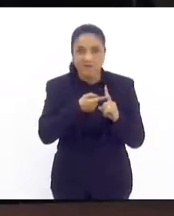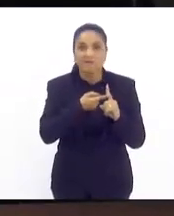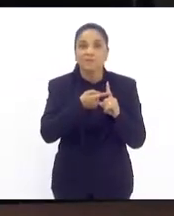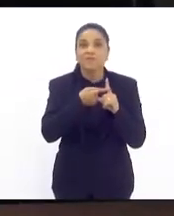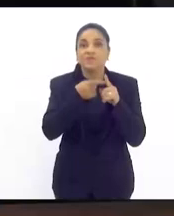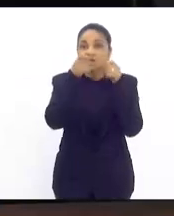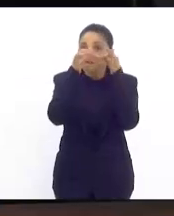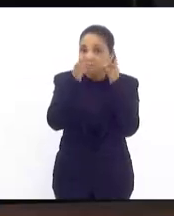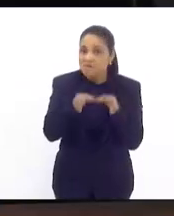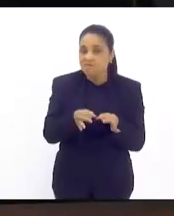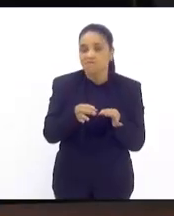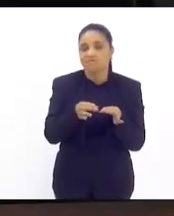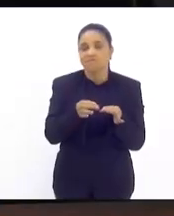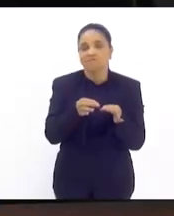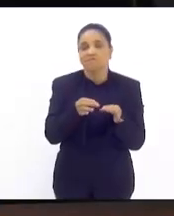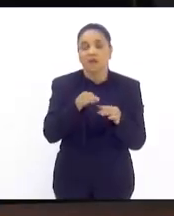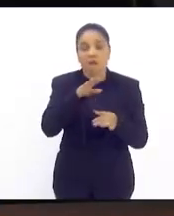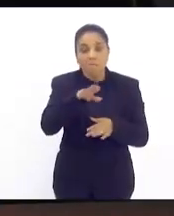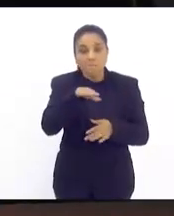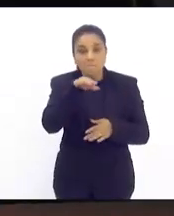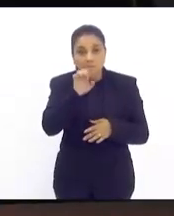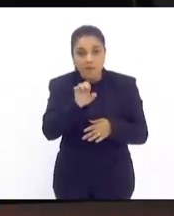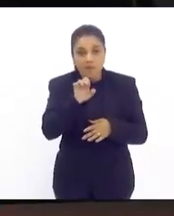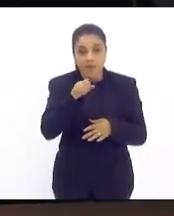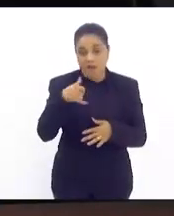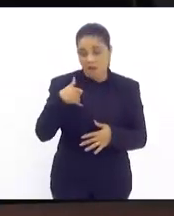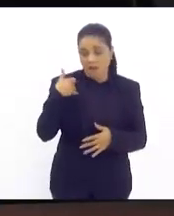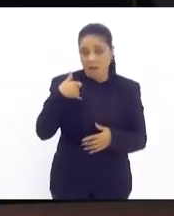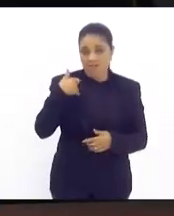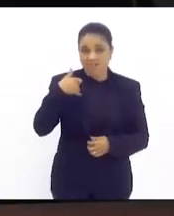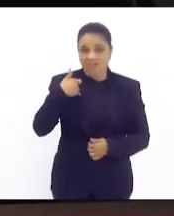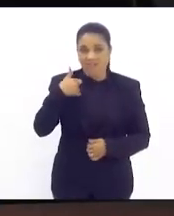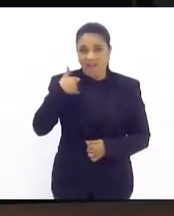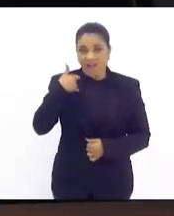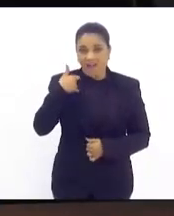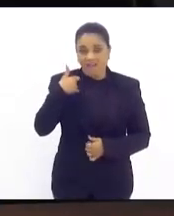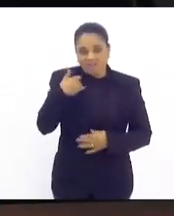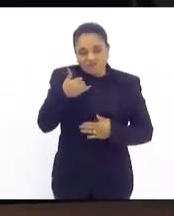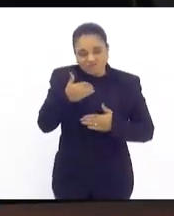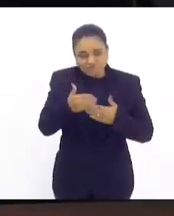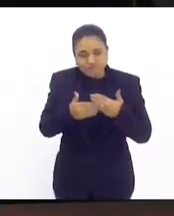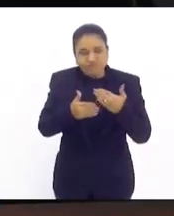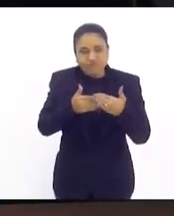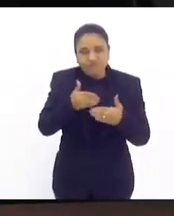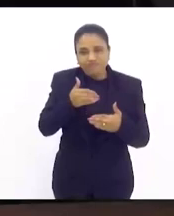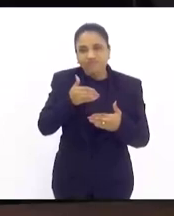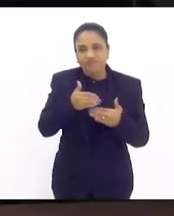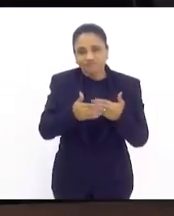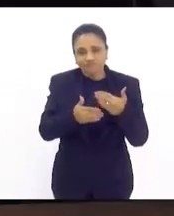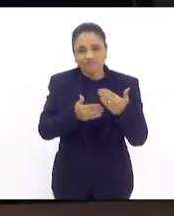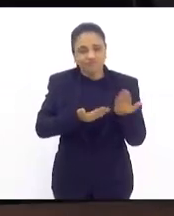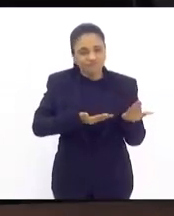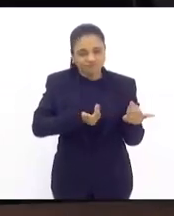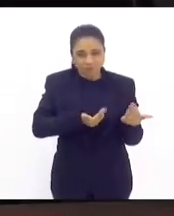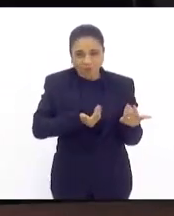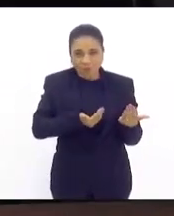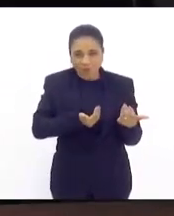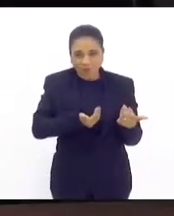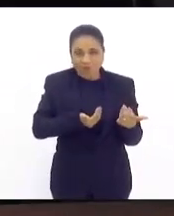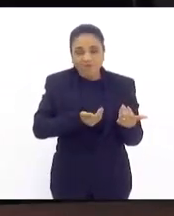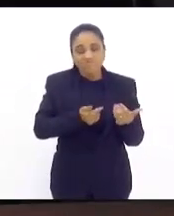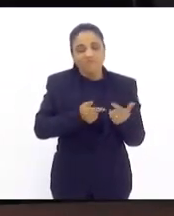a esta mãe com a idade é Ainda em construção em desenvolvimento o pleno desenvolvimento